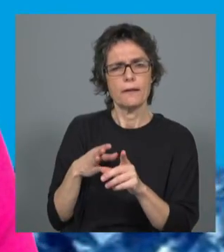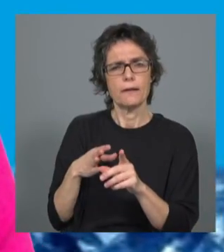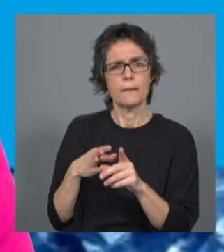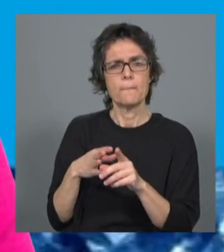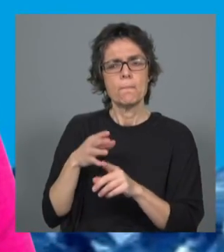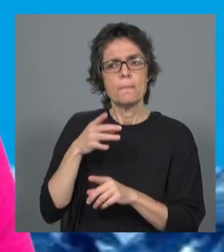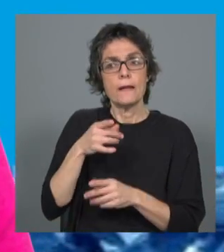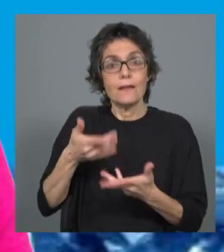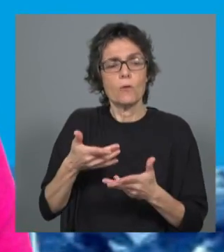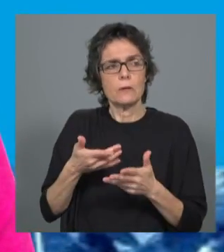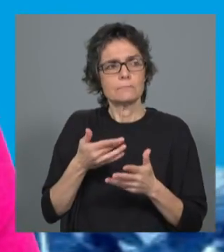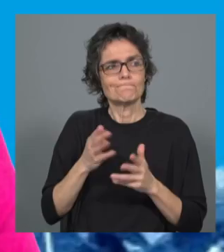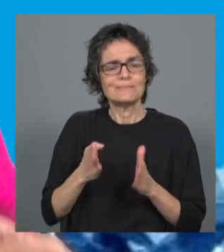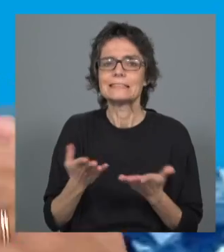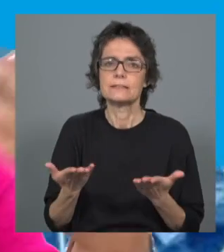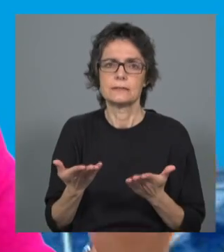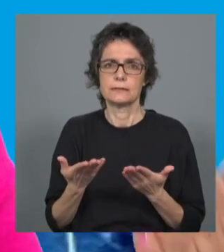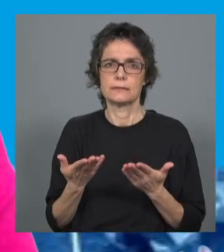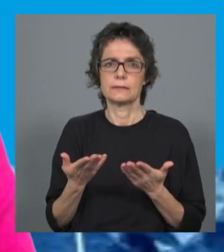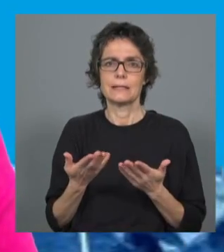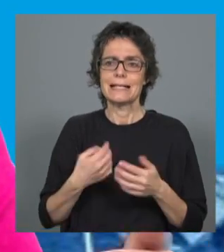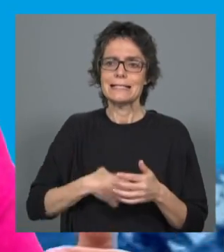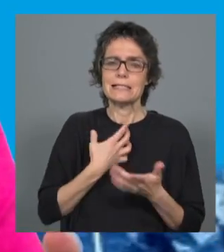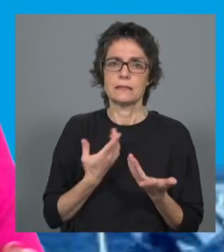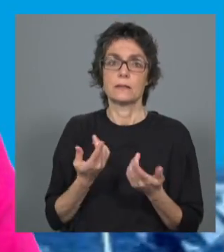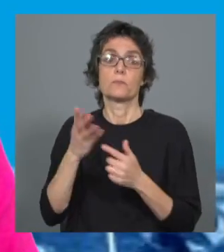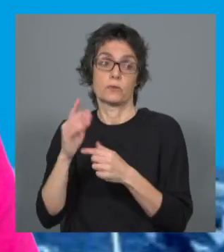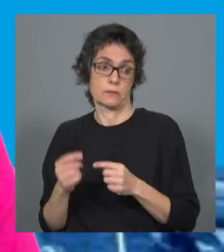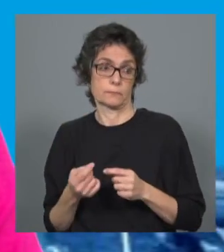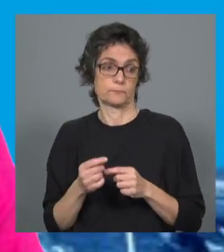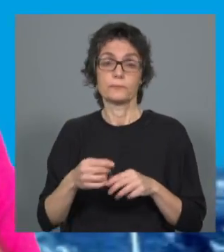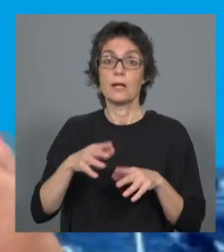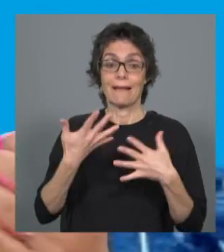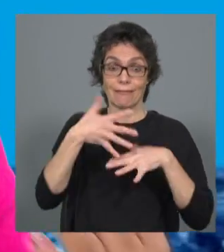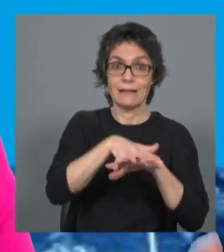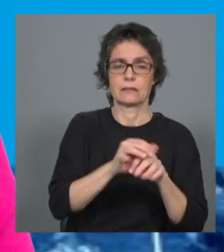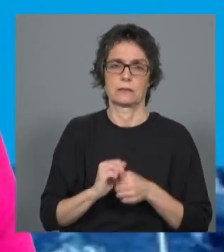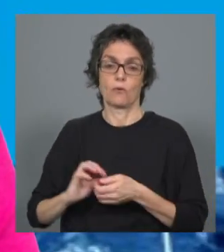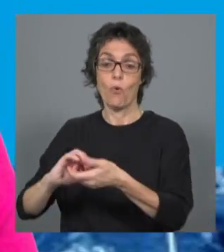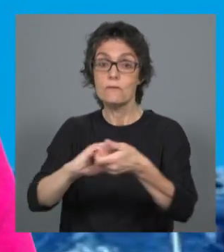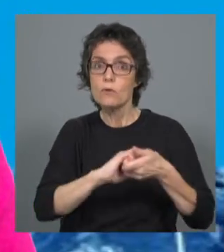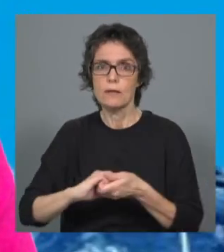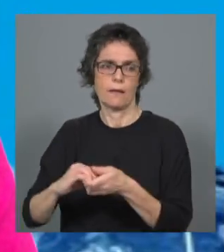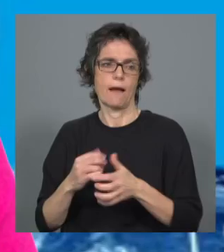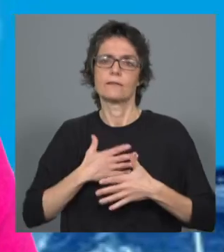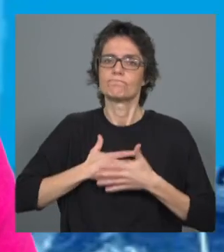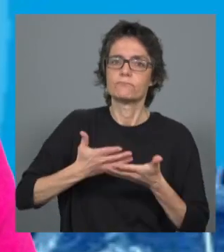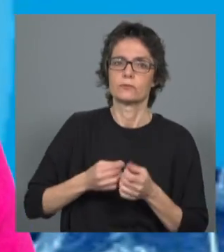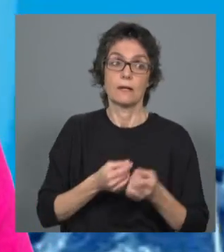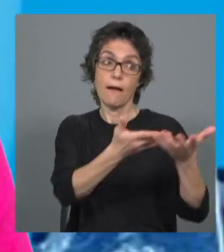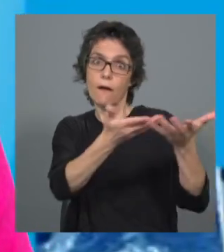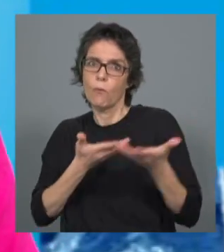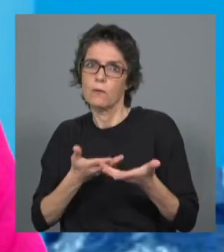prementes, não é? Desde a integração, à solidariedade, à bondade, ao